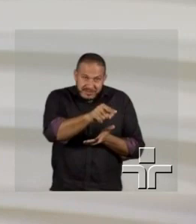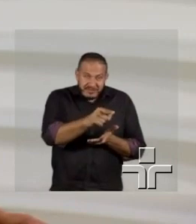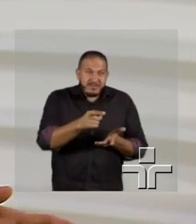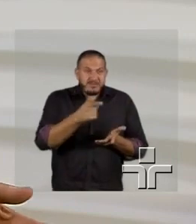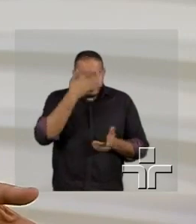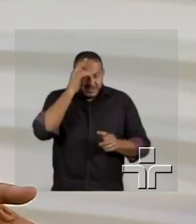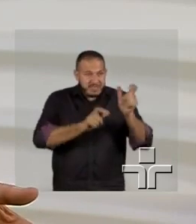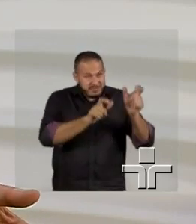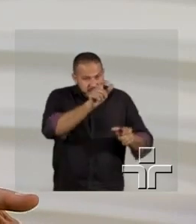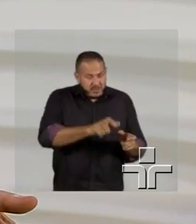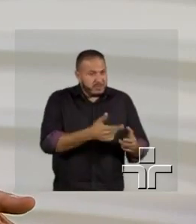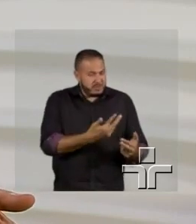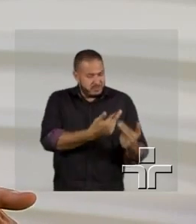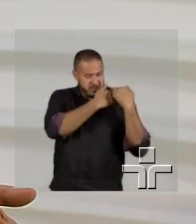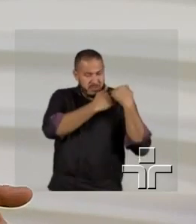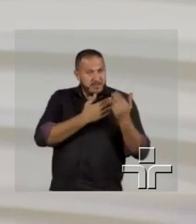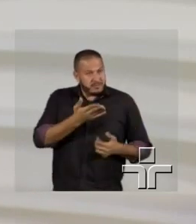Agora,